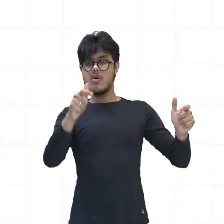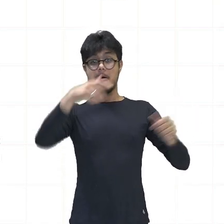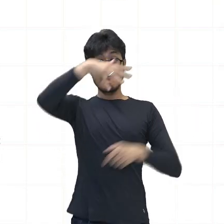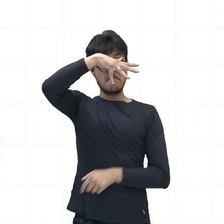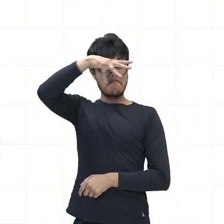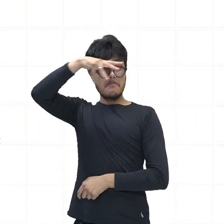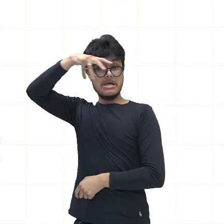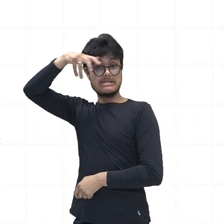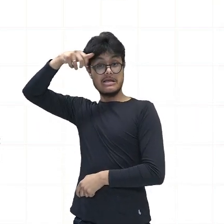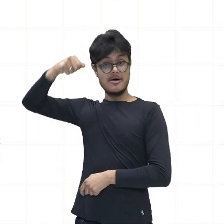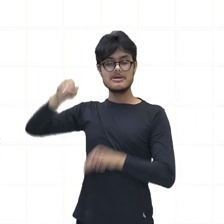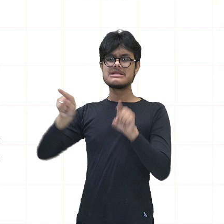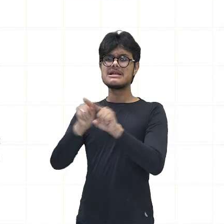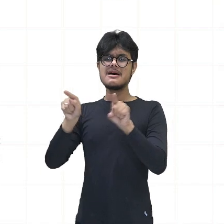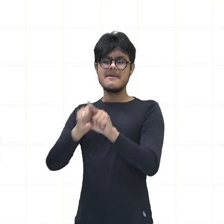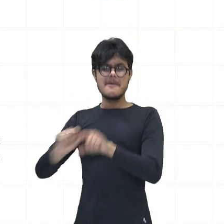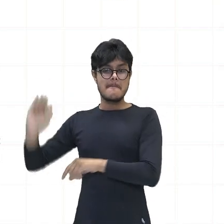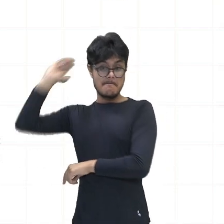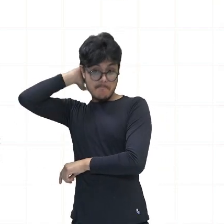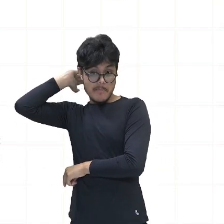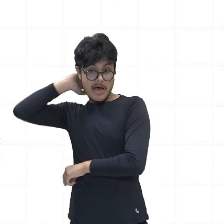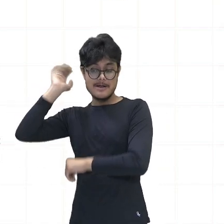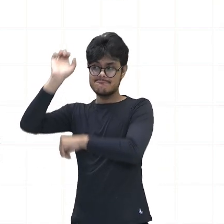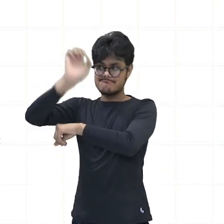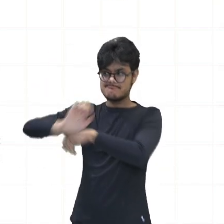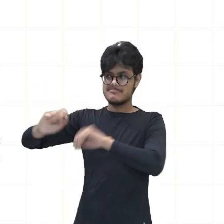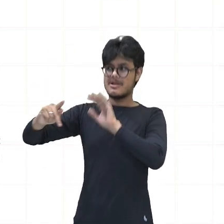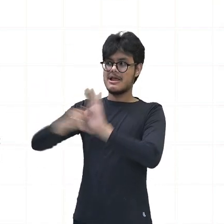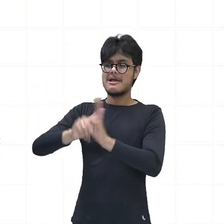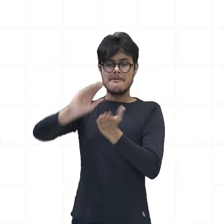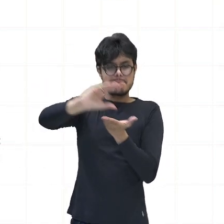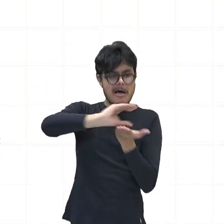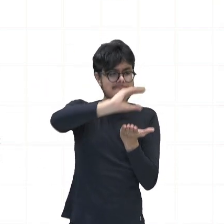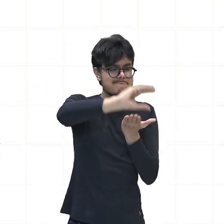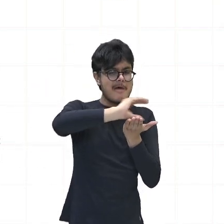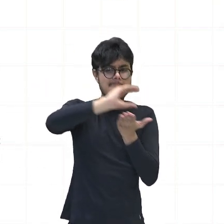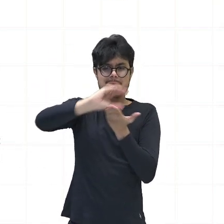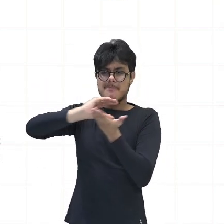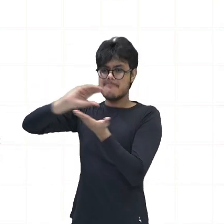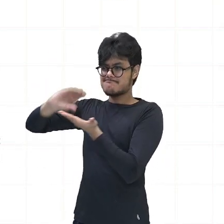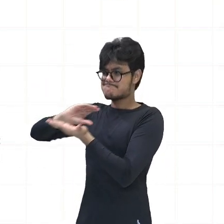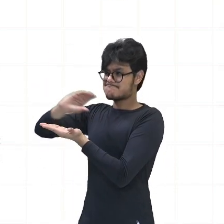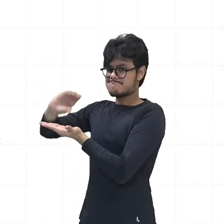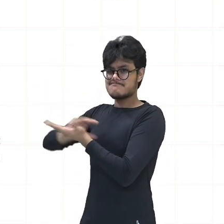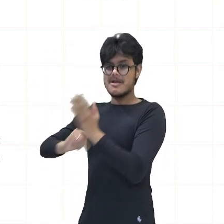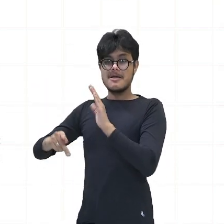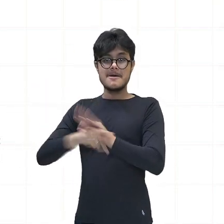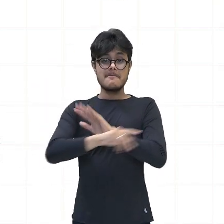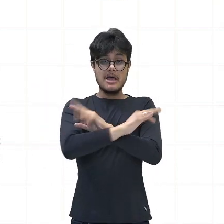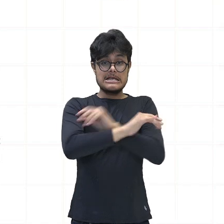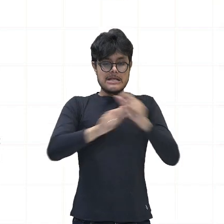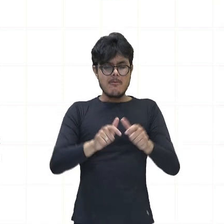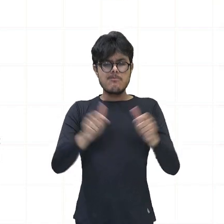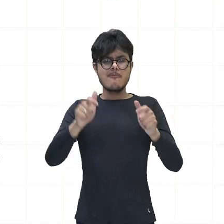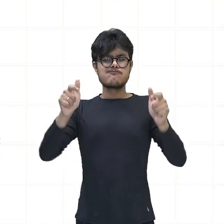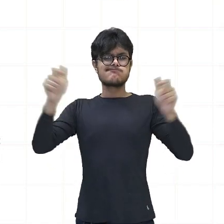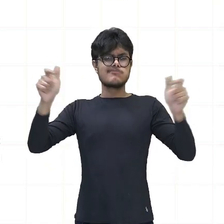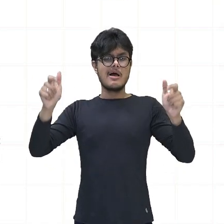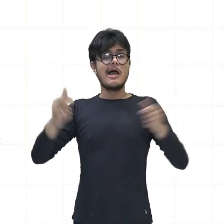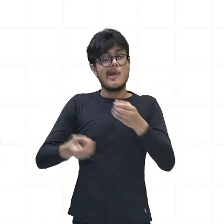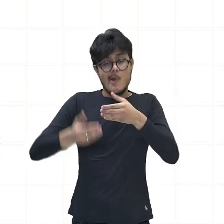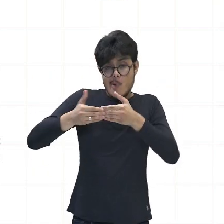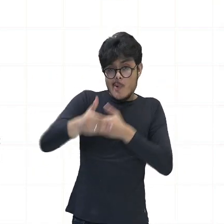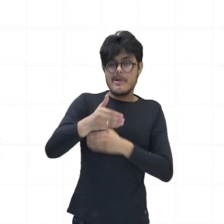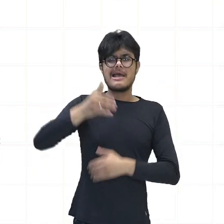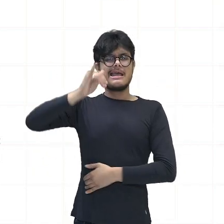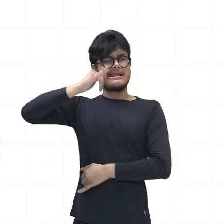que concentraram os frutos dessa riqueza. Então, nesse período, essas cidades também prosperaram bastante, onde chega a energia elétrica, os serviços